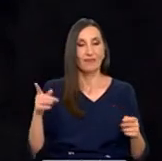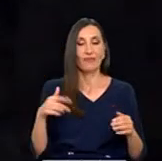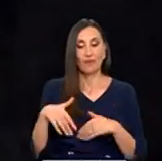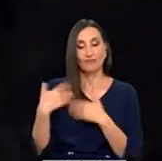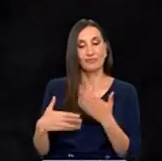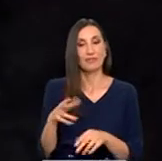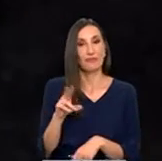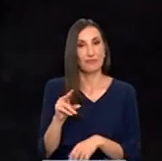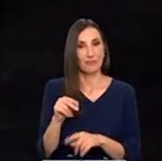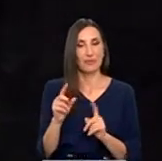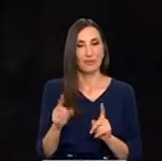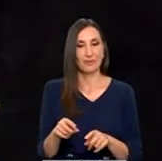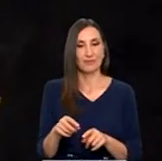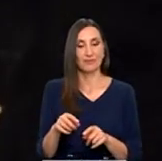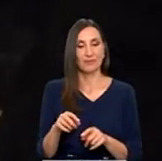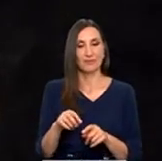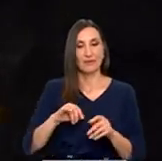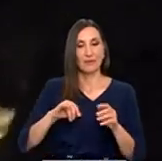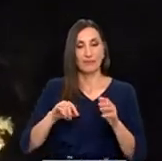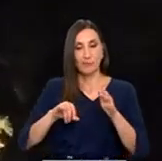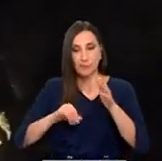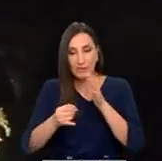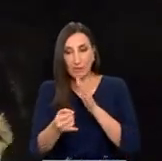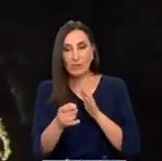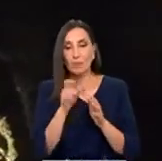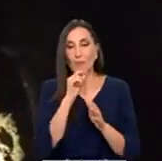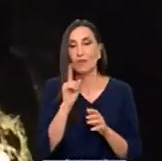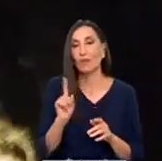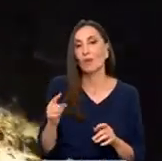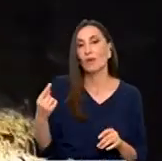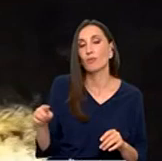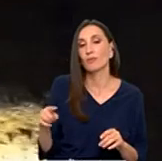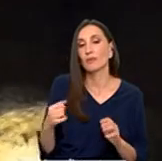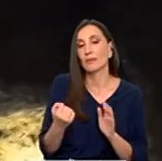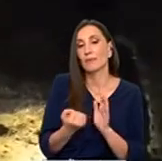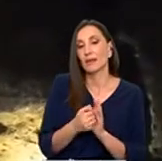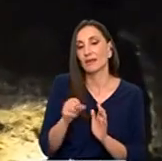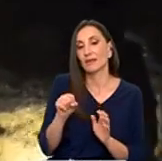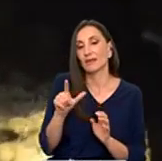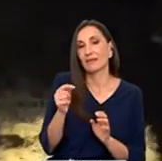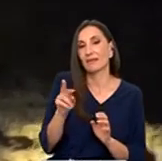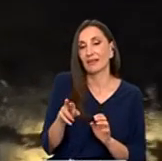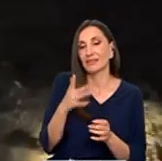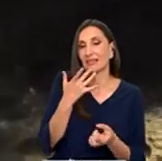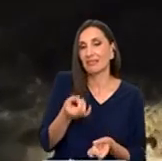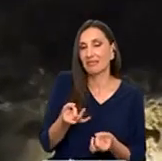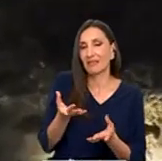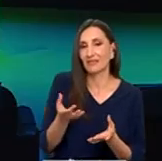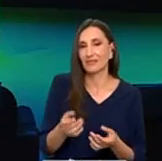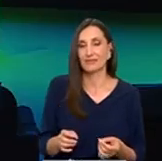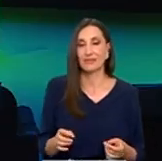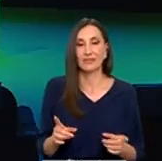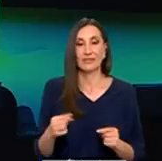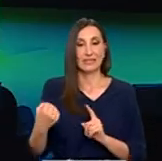avançar em novembro, na Gruta do Natal, e pode não ser a única marca que a GLEC Summit deixa na ilha. Recebemos